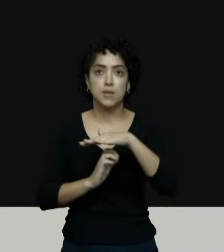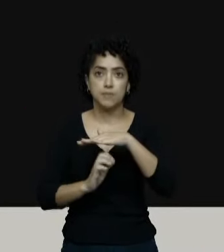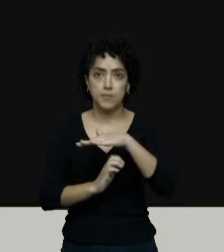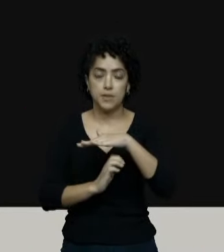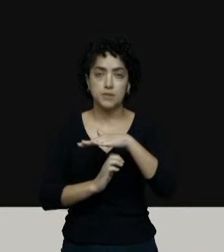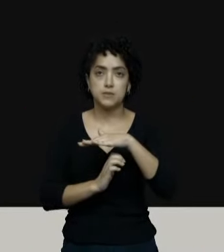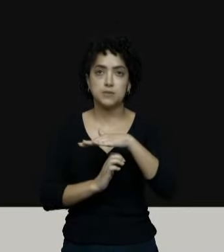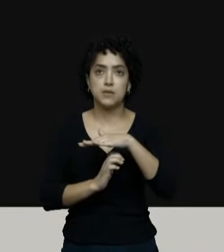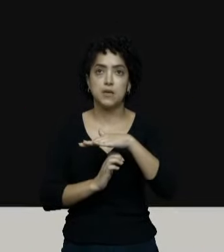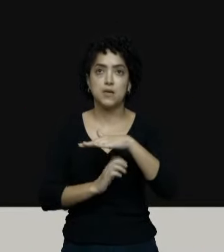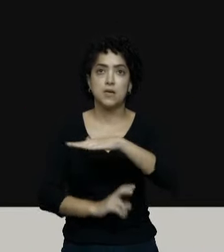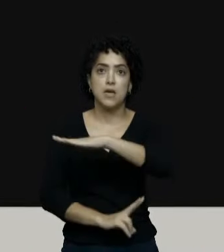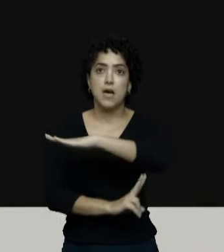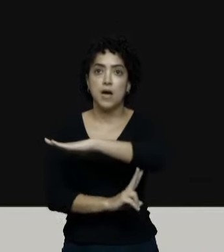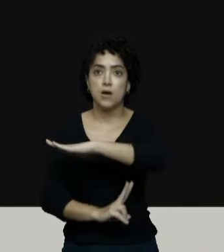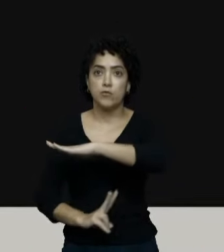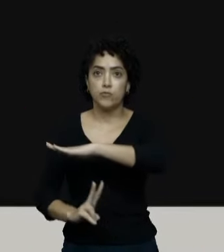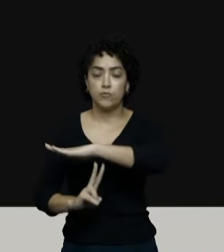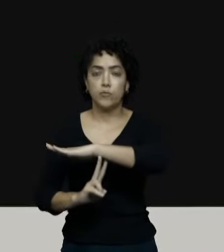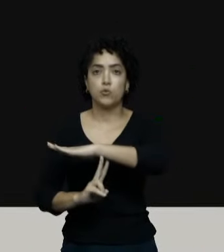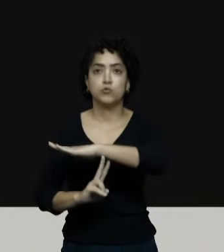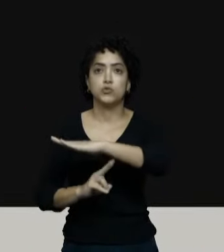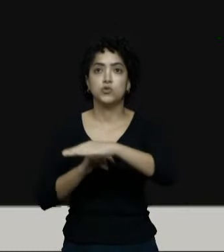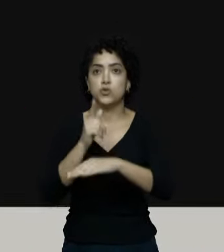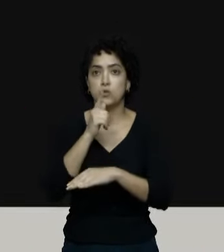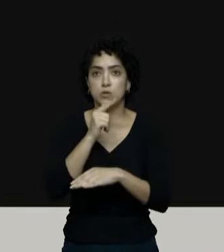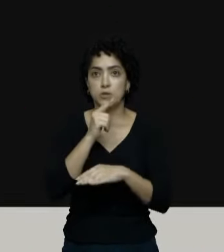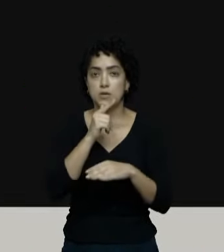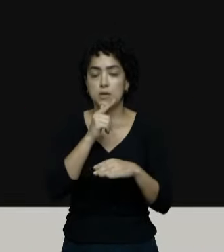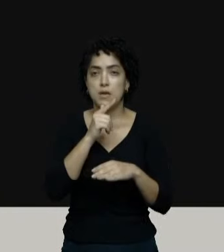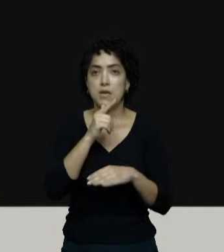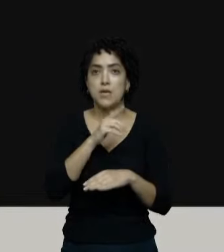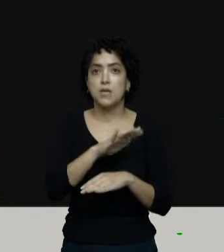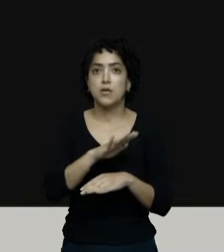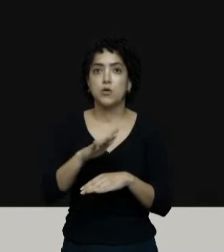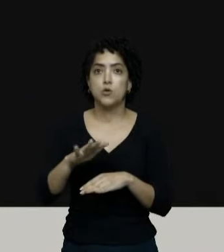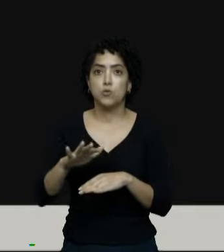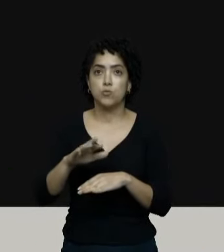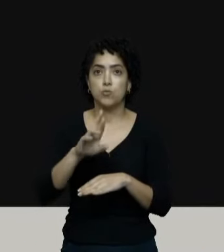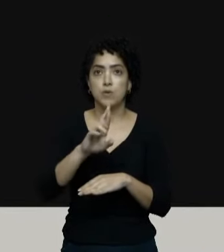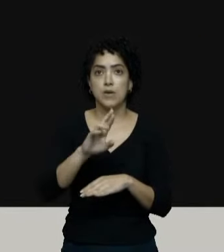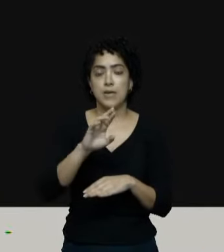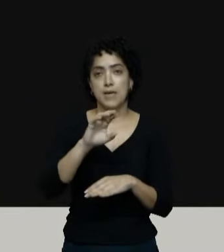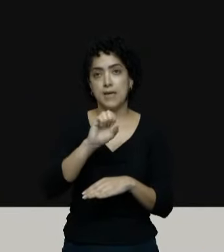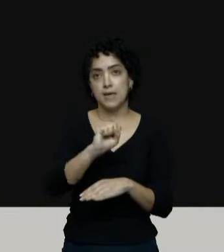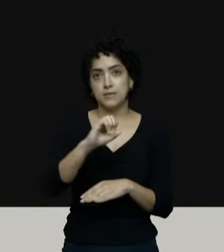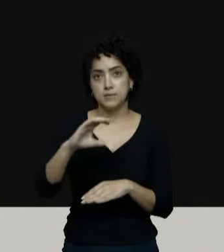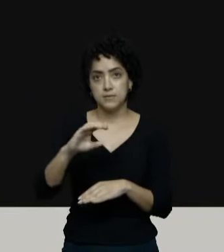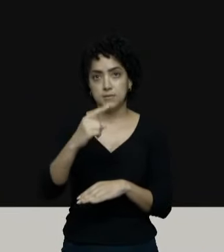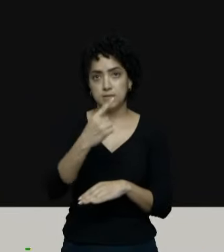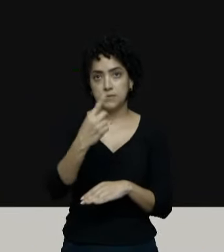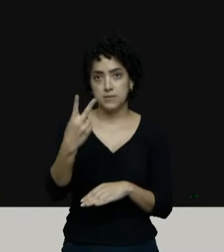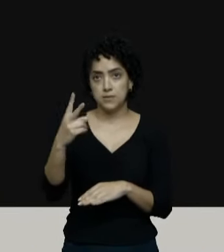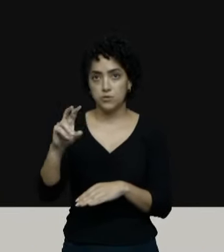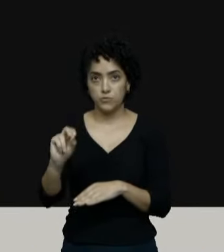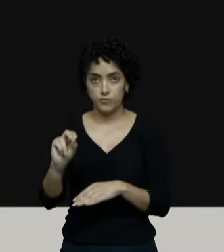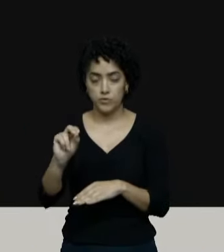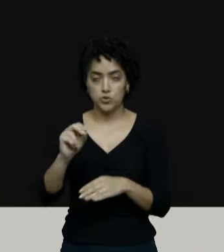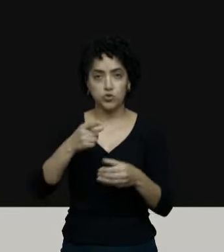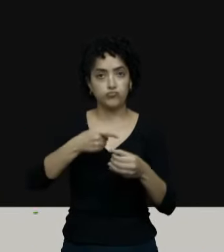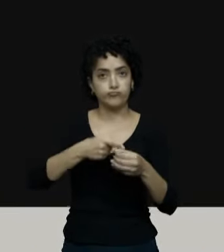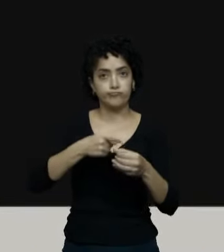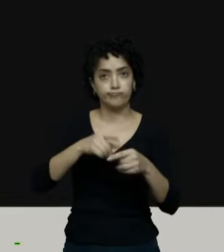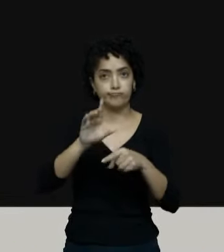a ponte sobre o rio Patrocínio na SC-120 entre os municípios de Curitibanos e Lebon